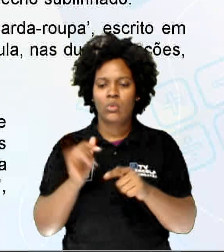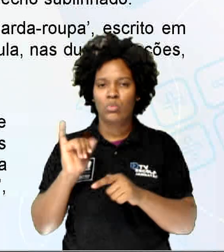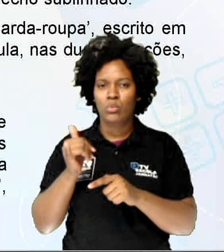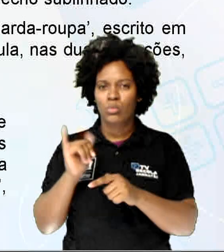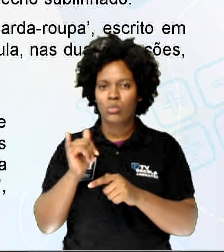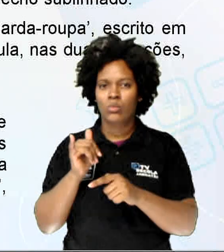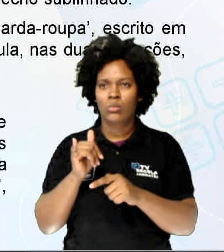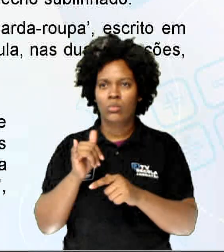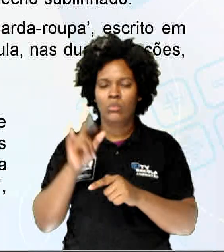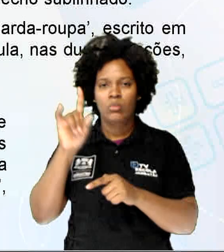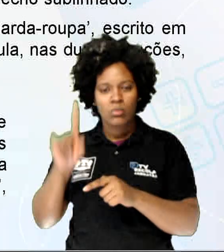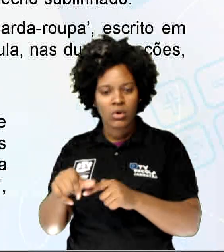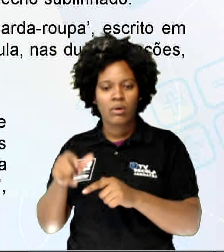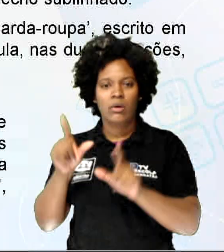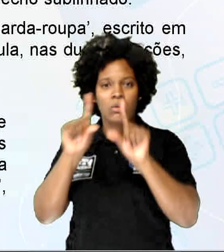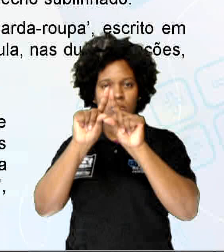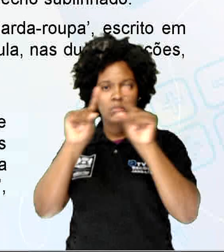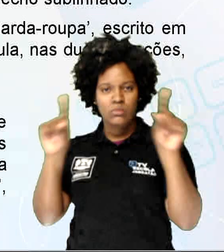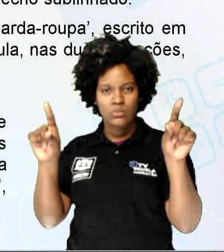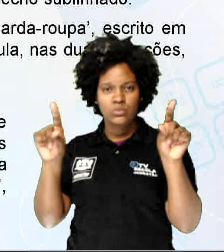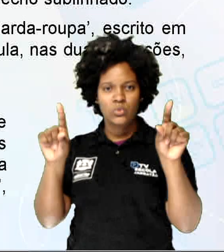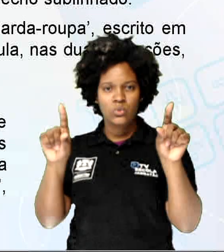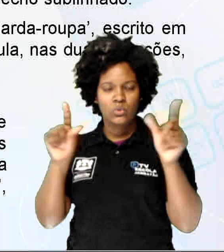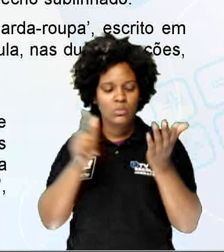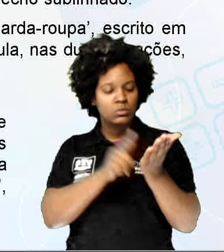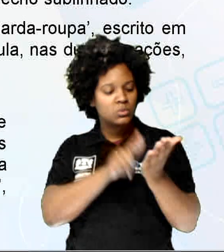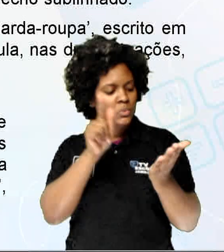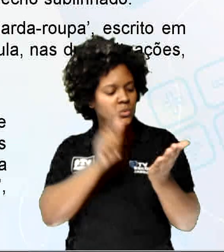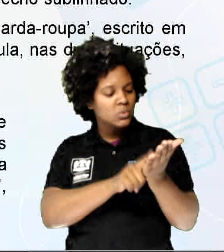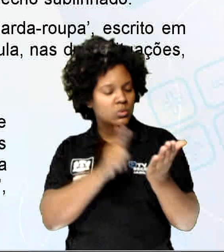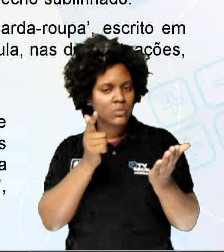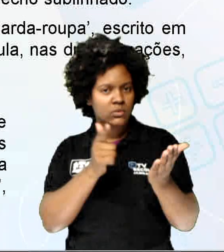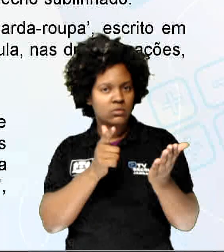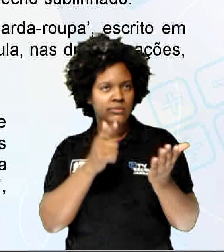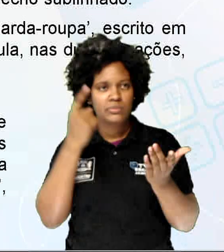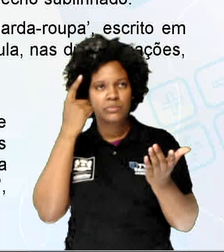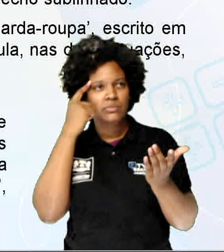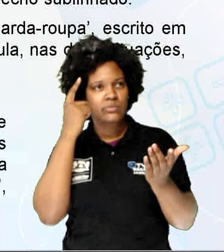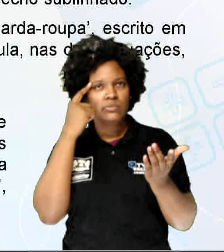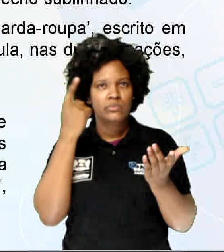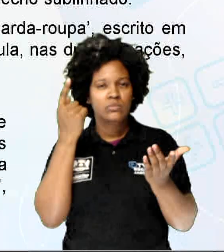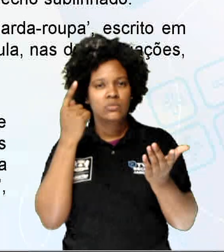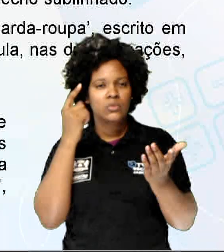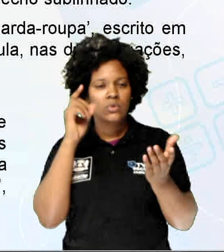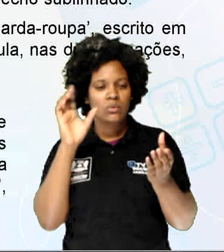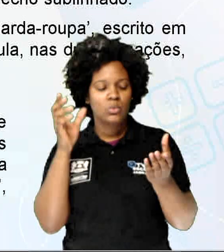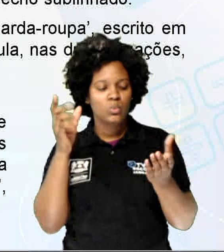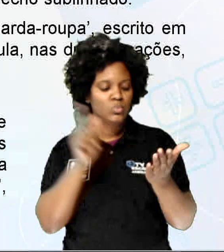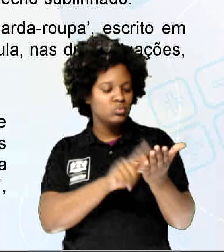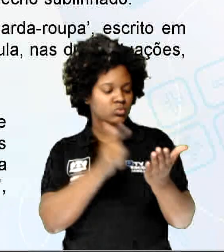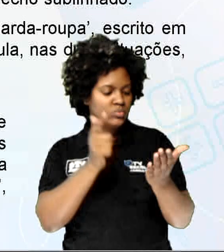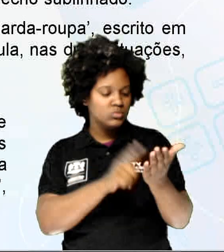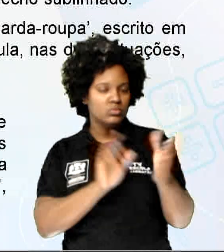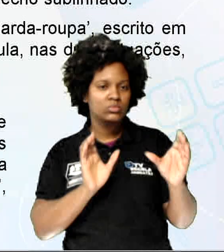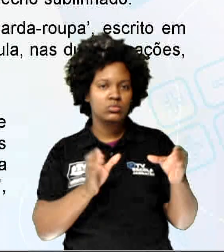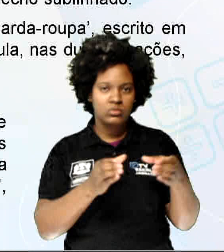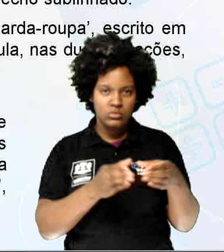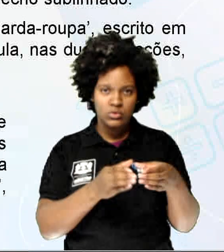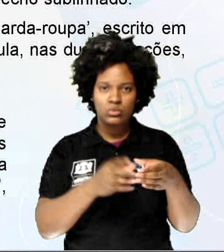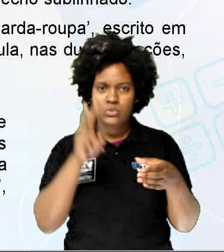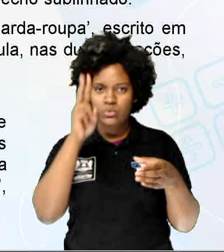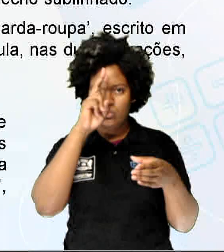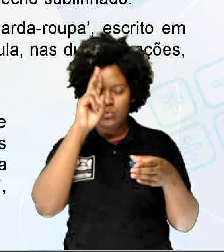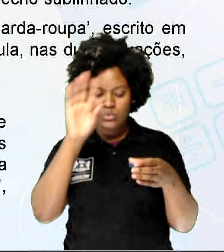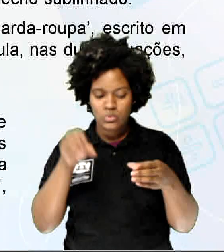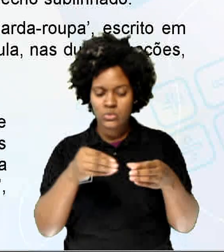a obra, né? É o título da obra. Então a gente pensa na ideia da obra. A obra é um conjunto de histórias que abrange. Portanto,